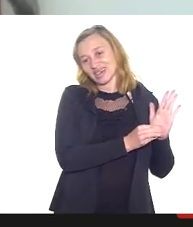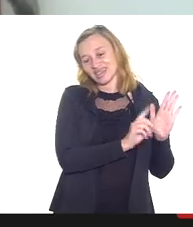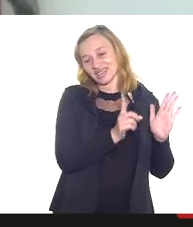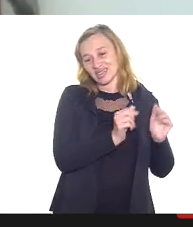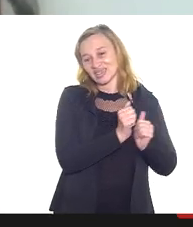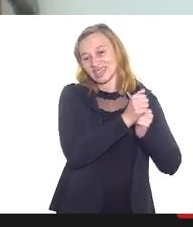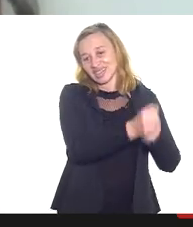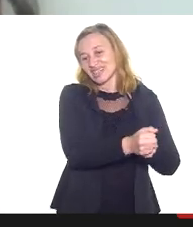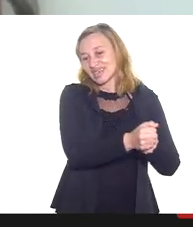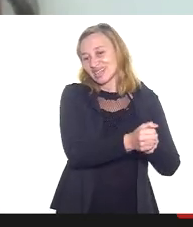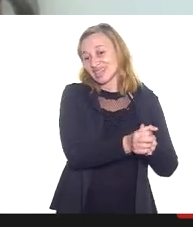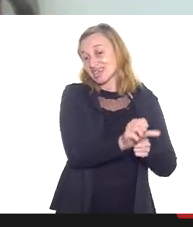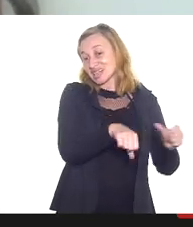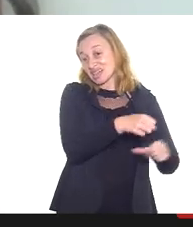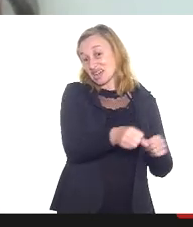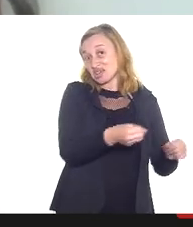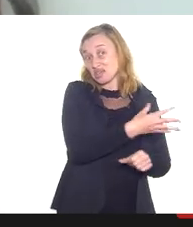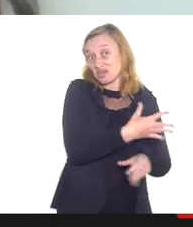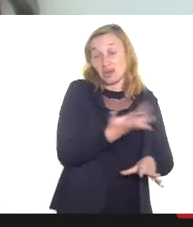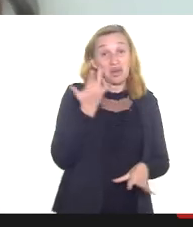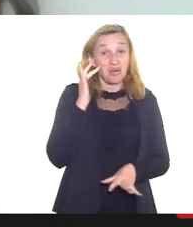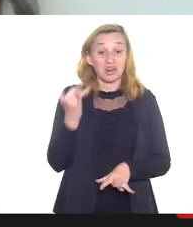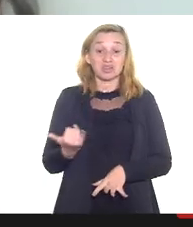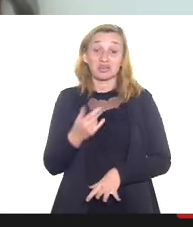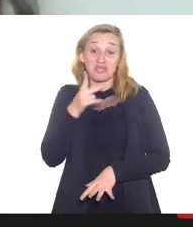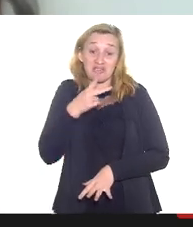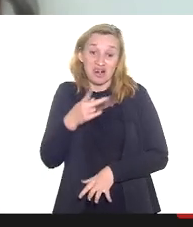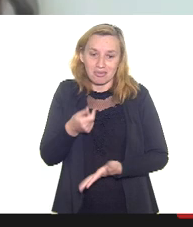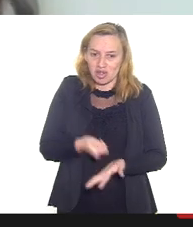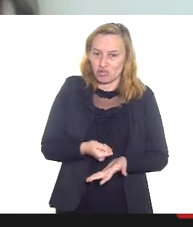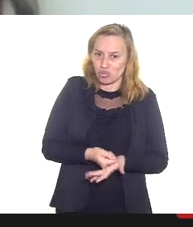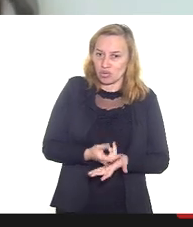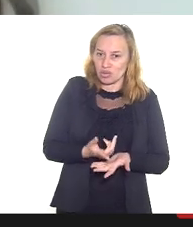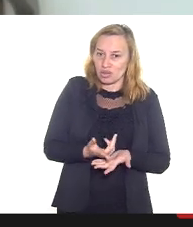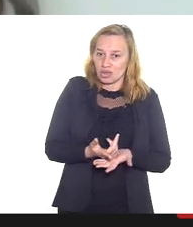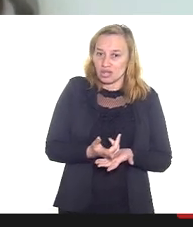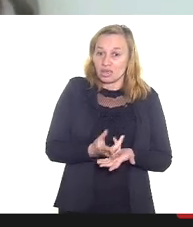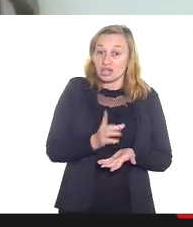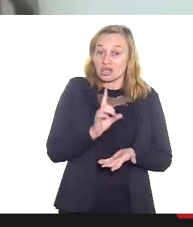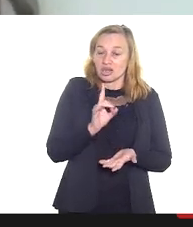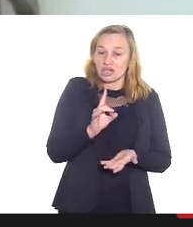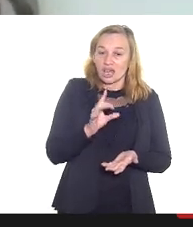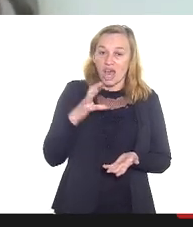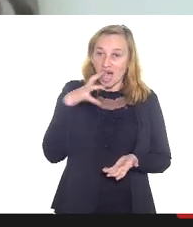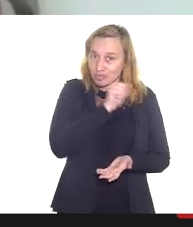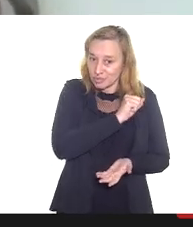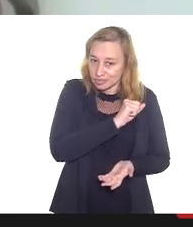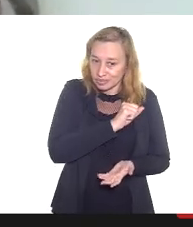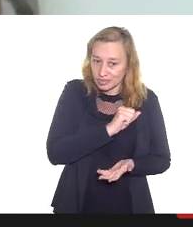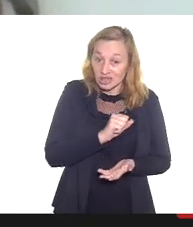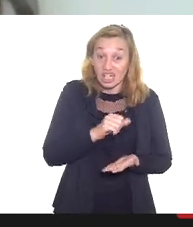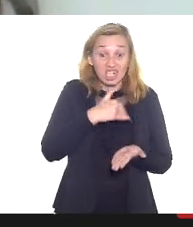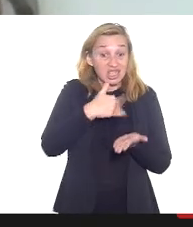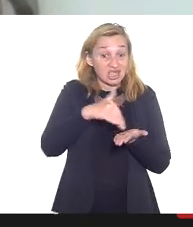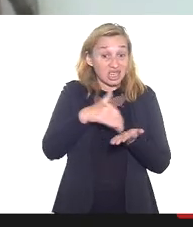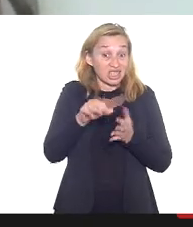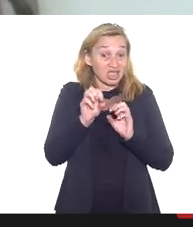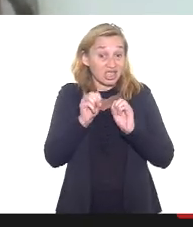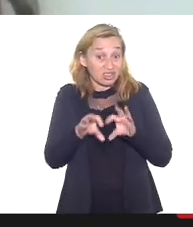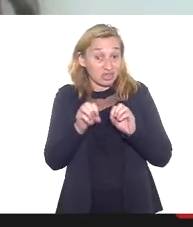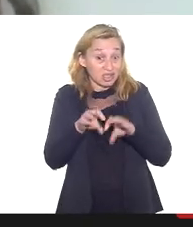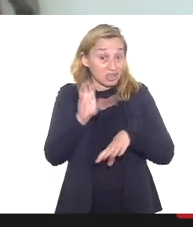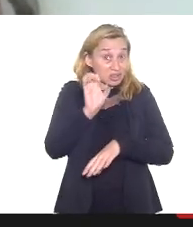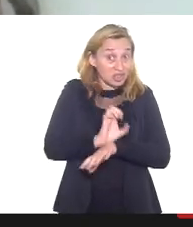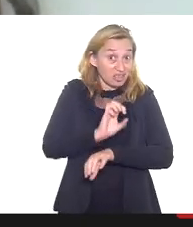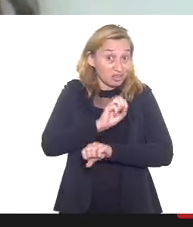eu acho que vale uma fala um pouco mais dura, por isso que vai durar um minuto só, que a Secretaria de Educação do